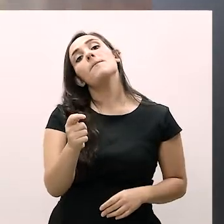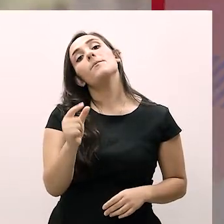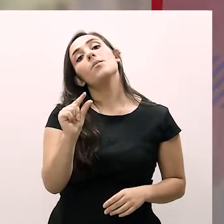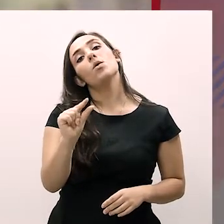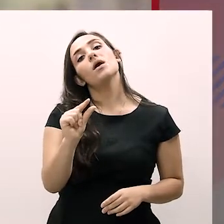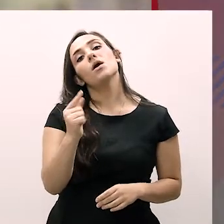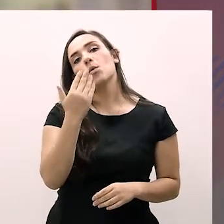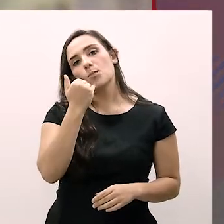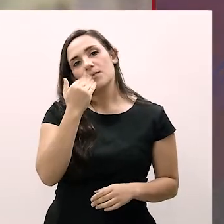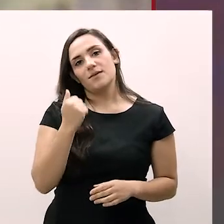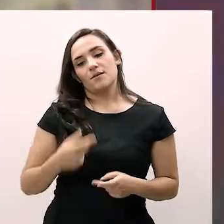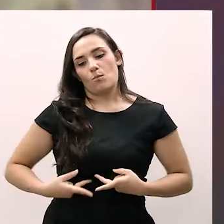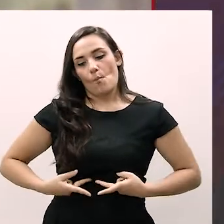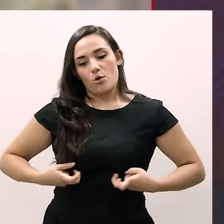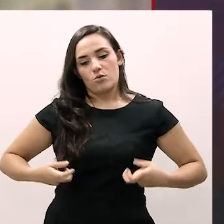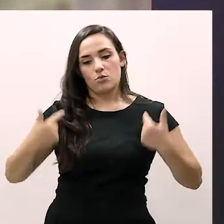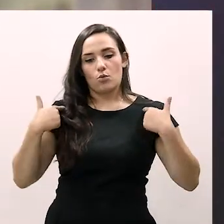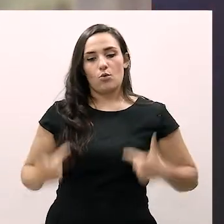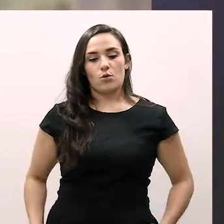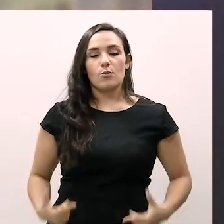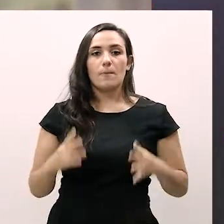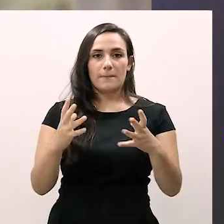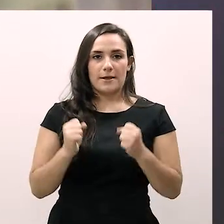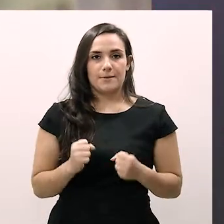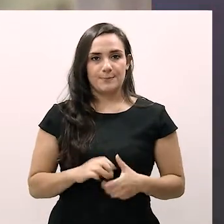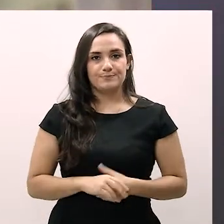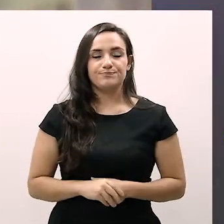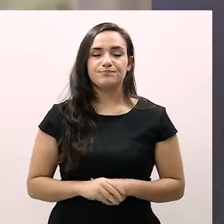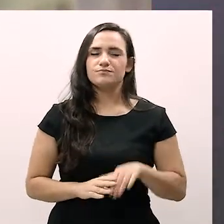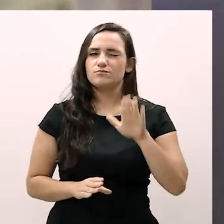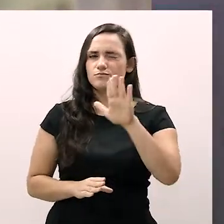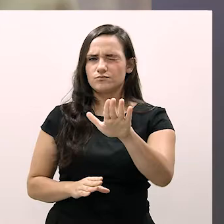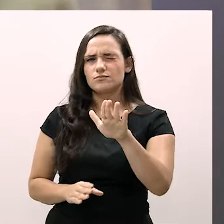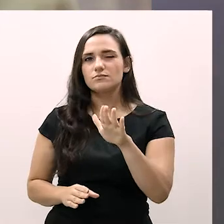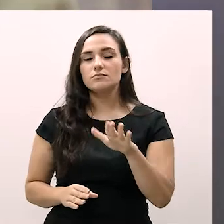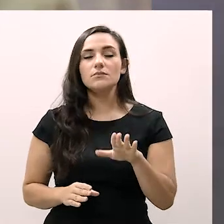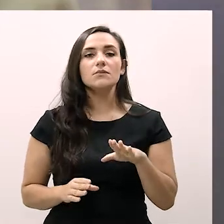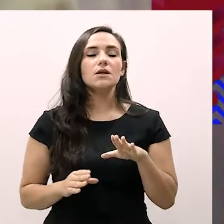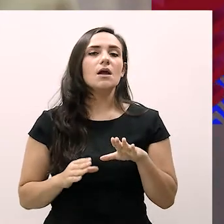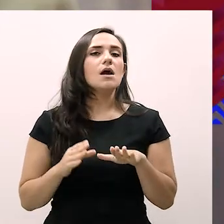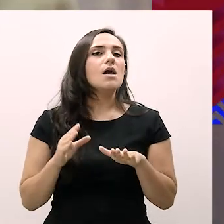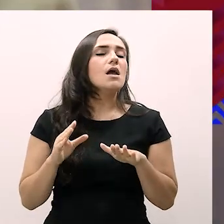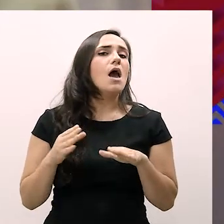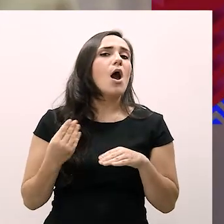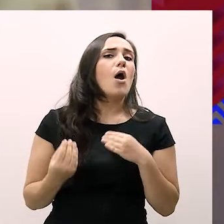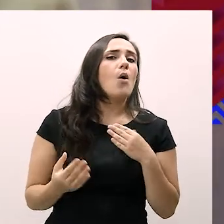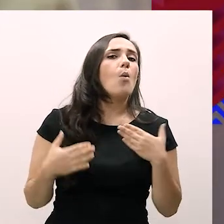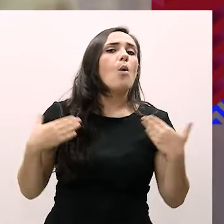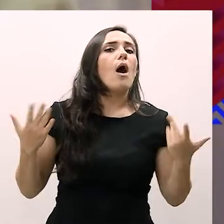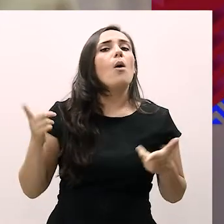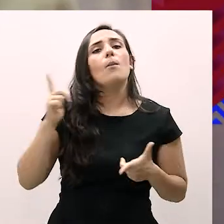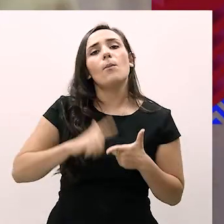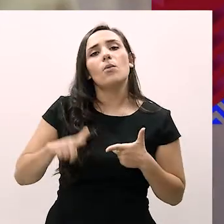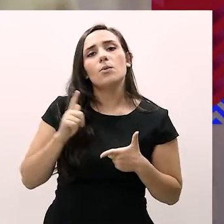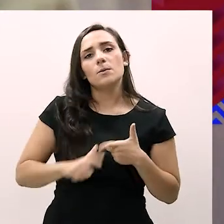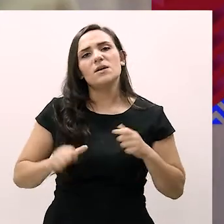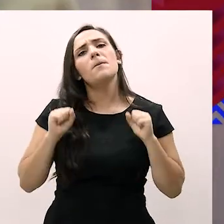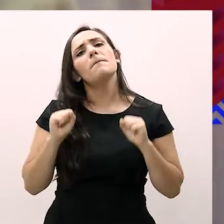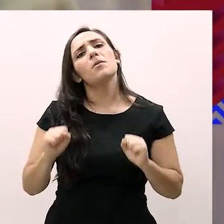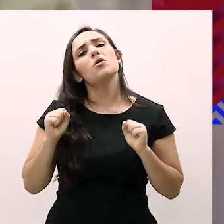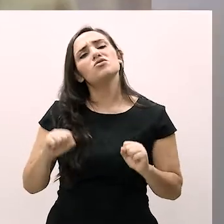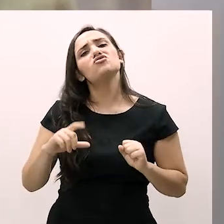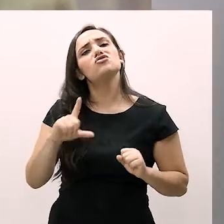E, doutor, que tipos de problemas, por exemplo, de saúde, que vêm acompanhados com a